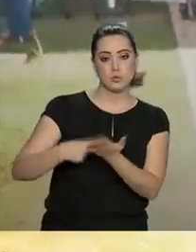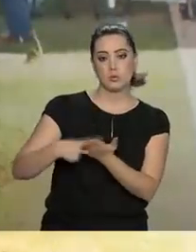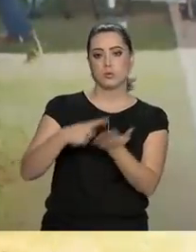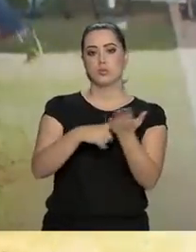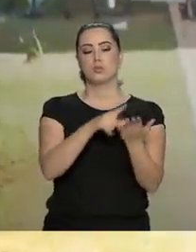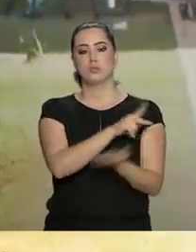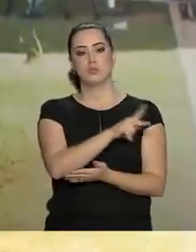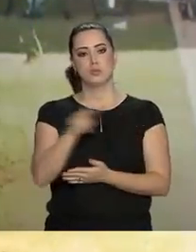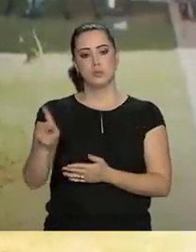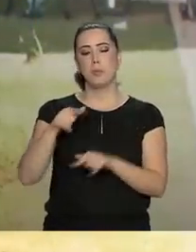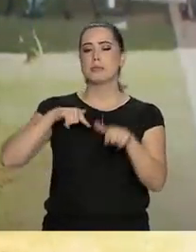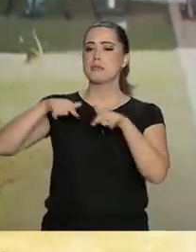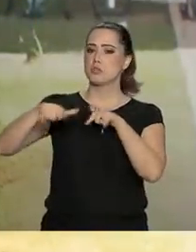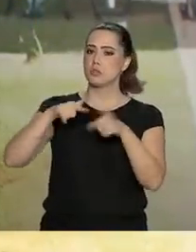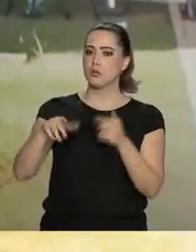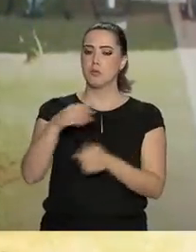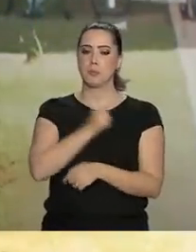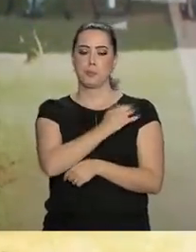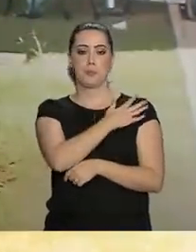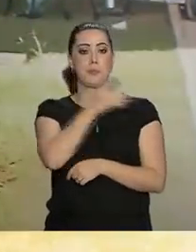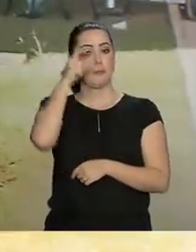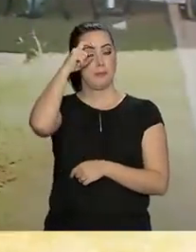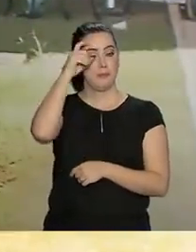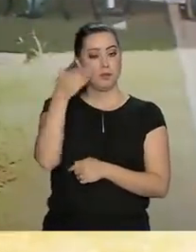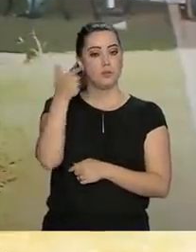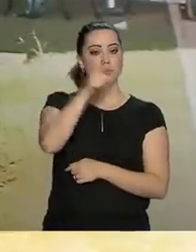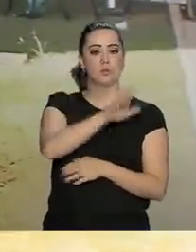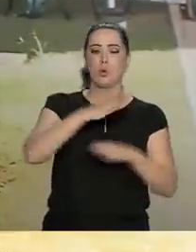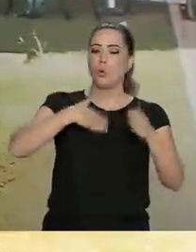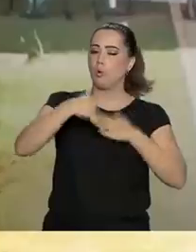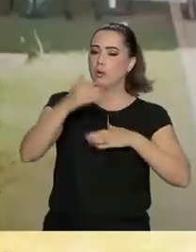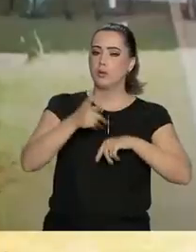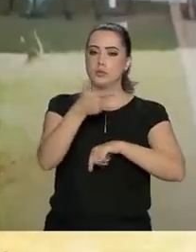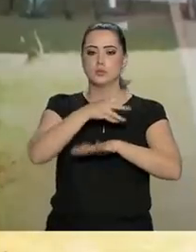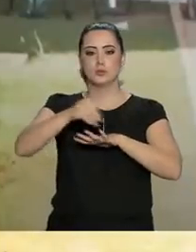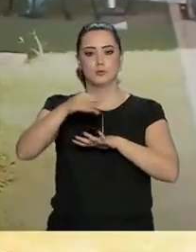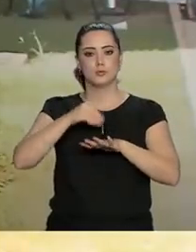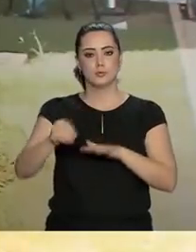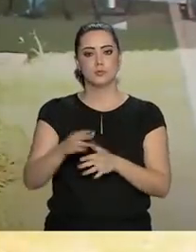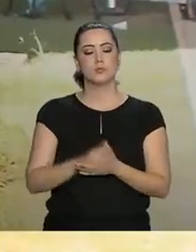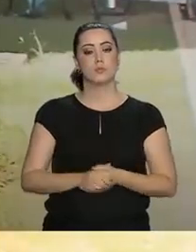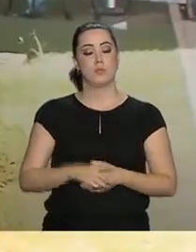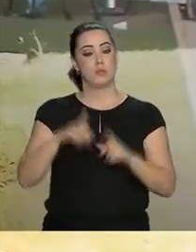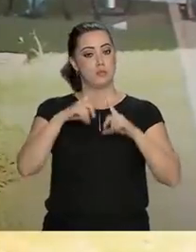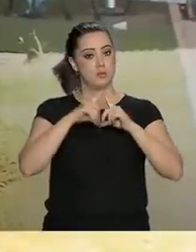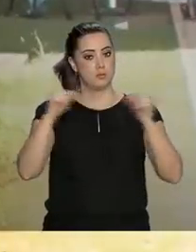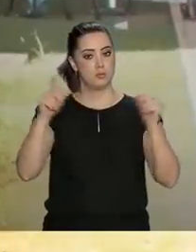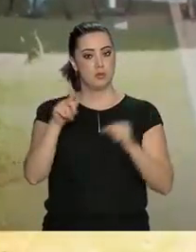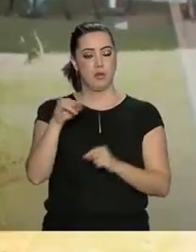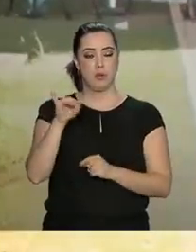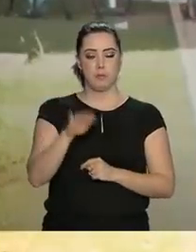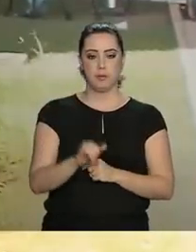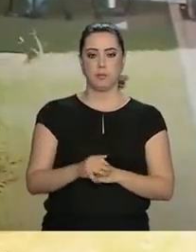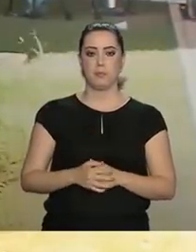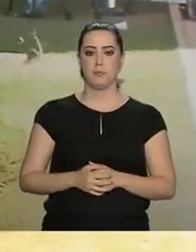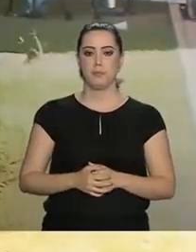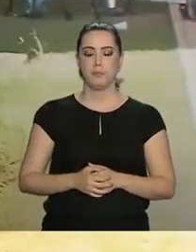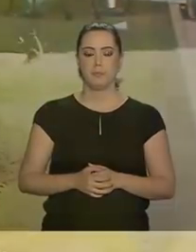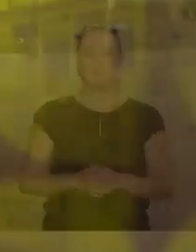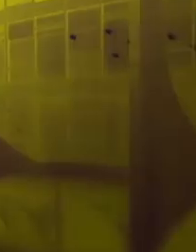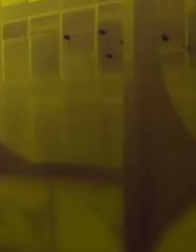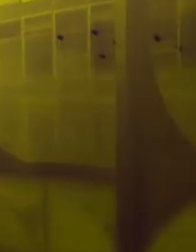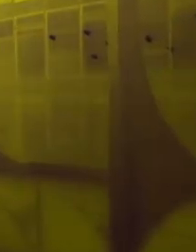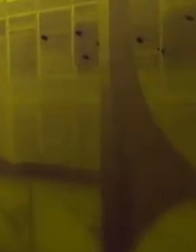do presidente em exercício, Hamilton Mourão, e eu volto a qualquer momento com mais informações. De Brasília, Gabriela Noronha.